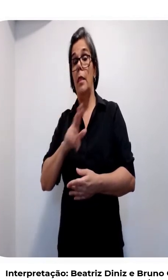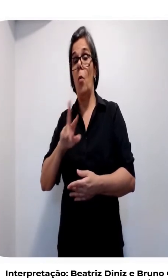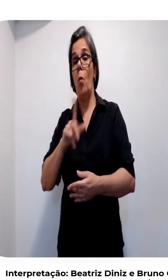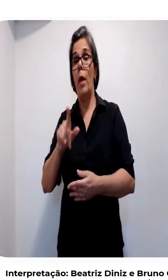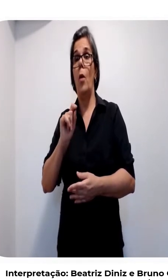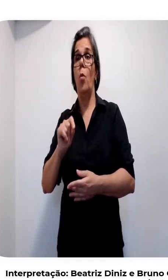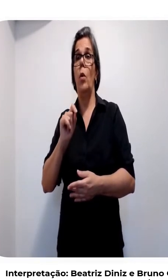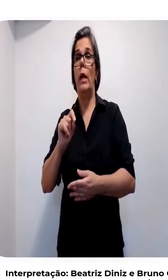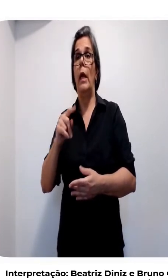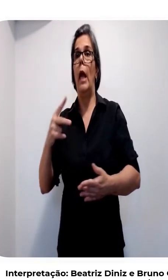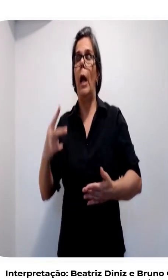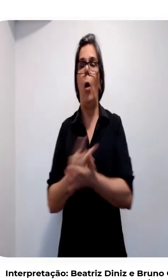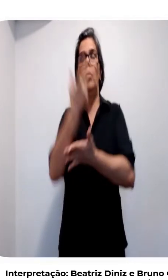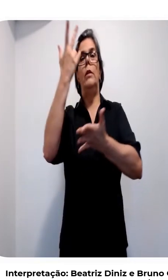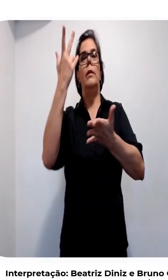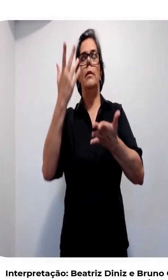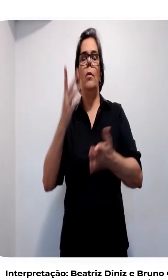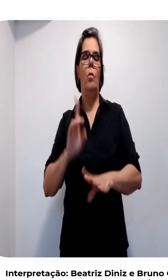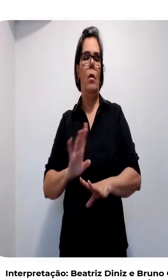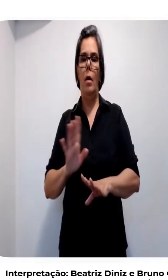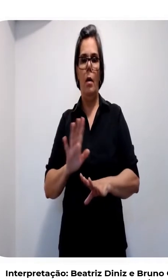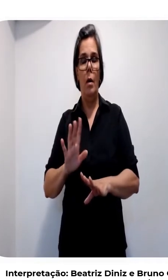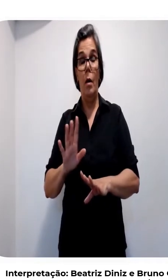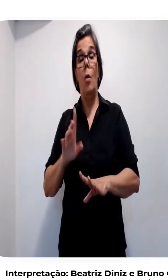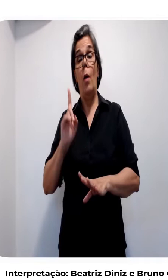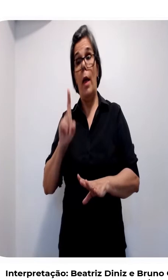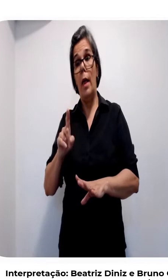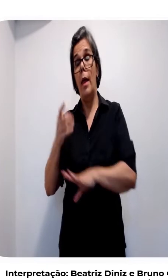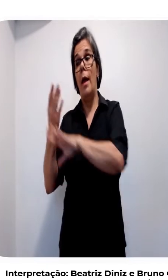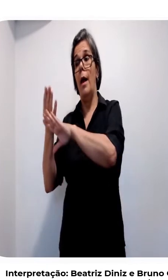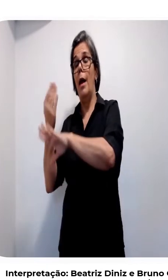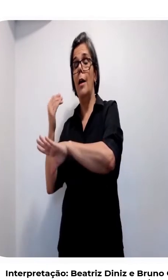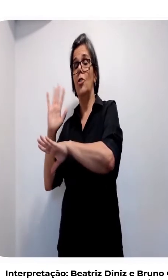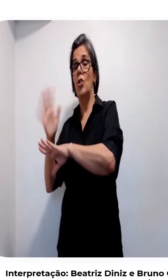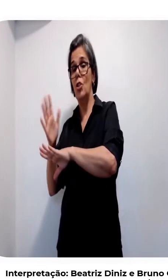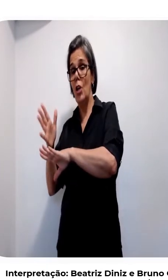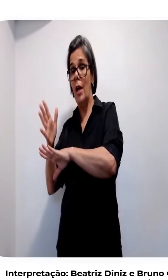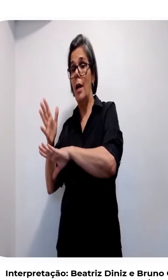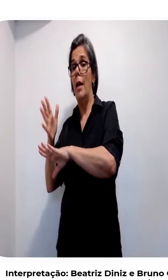de repente, né? Ela está sendo uma continuidade de tudo que a gente já começou a ver. E o que a gente